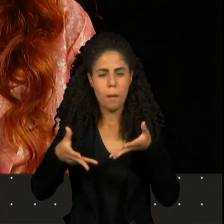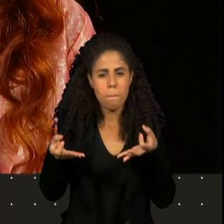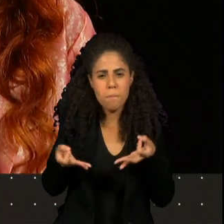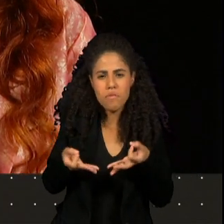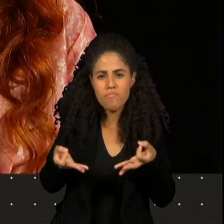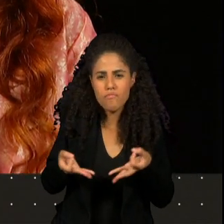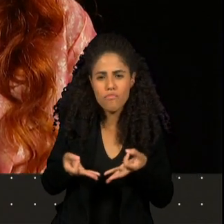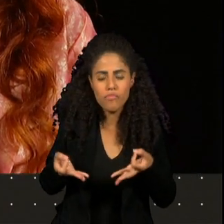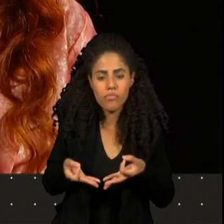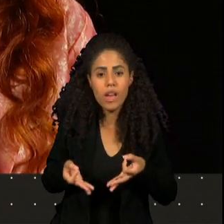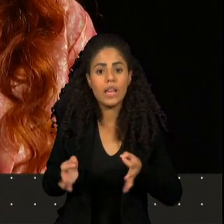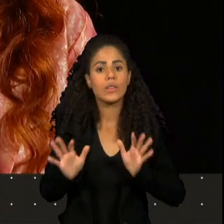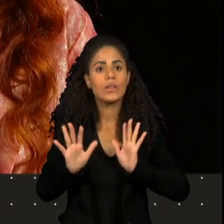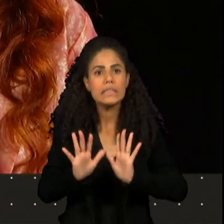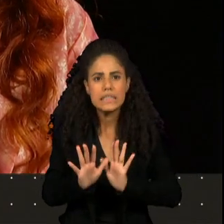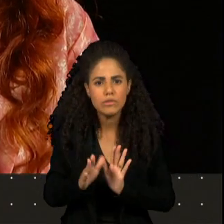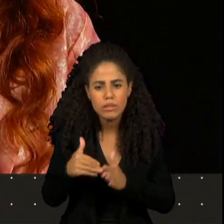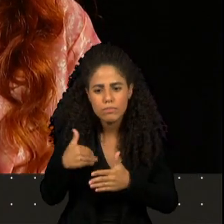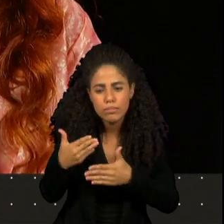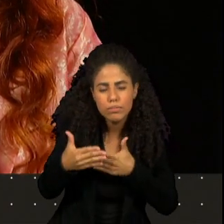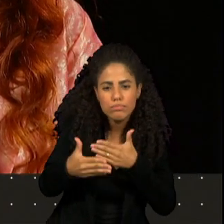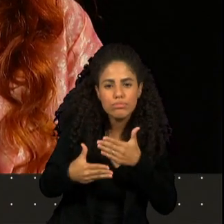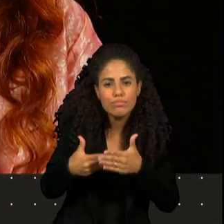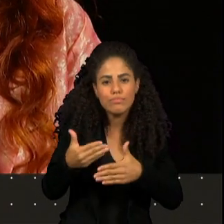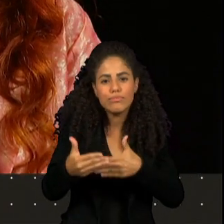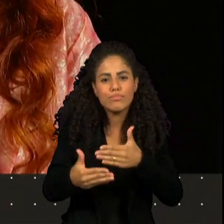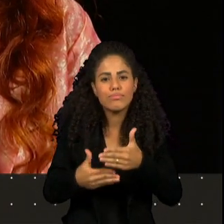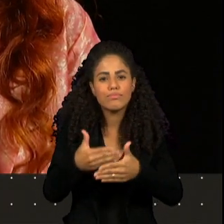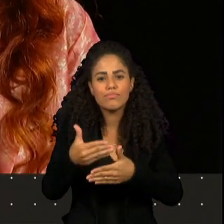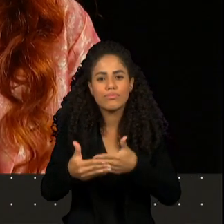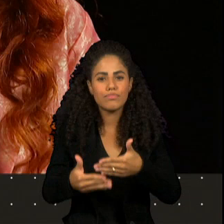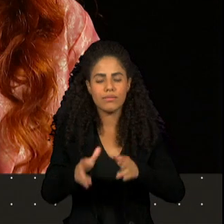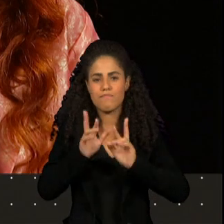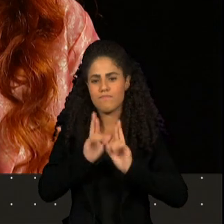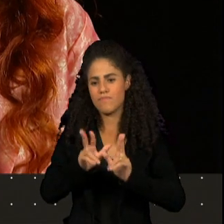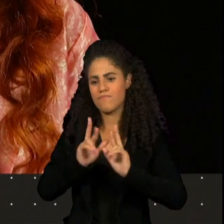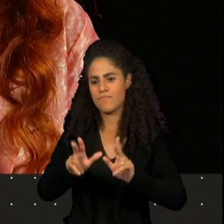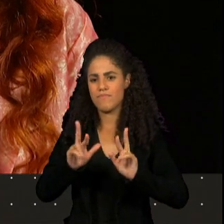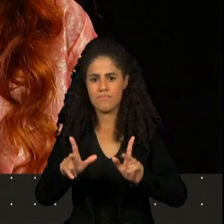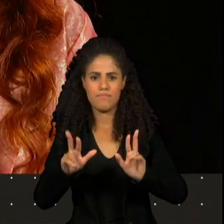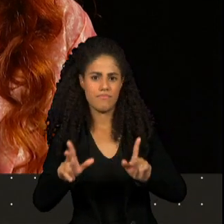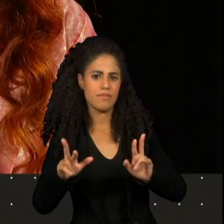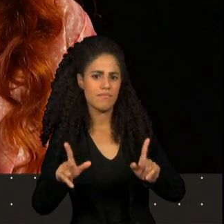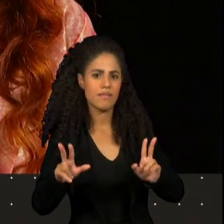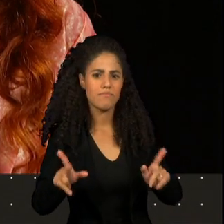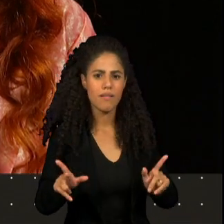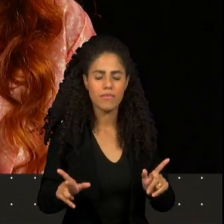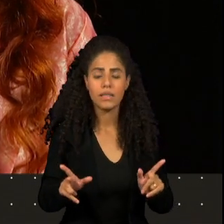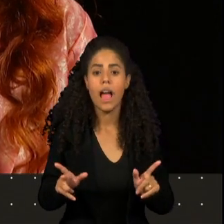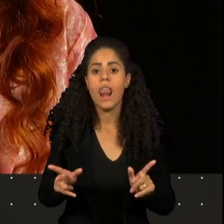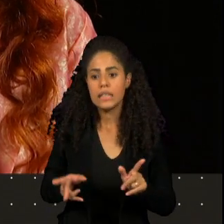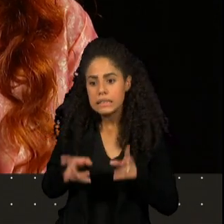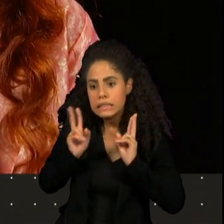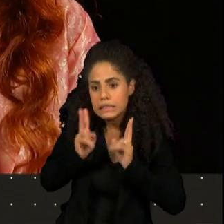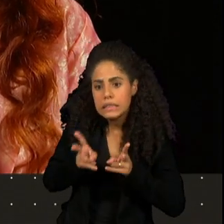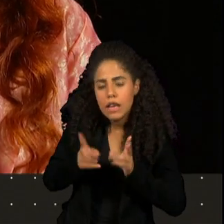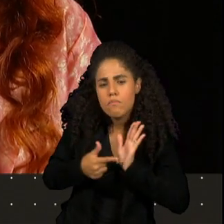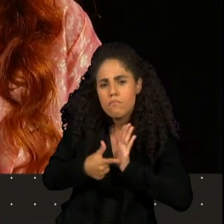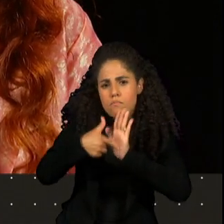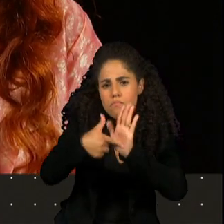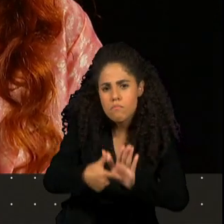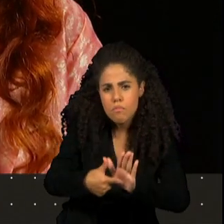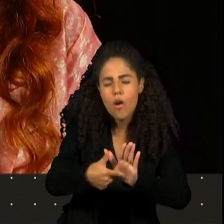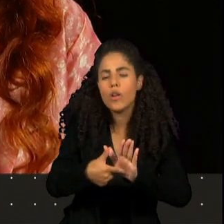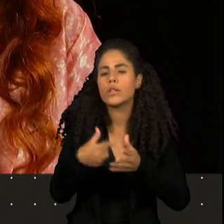Isso implica uma série de relações diferenciadas com a direção. Porque,